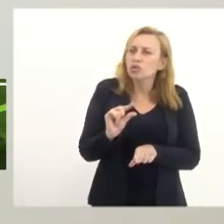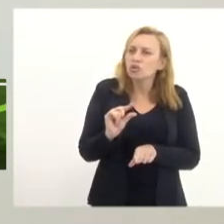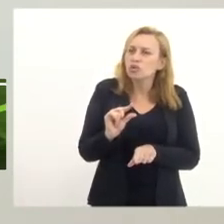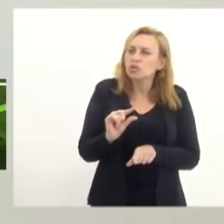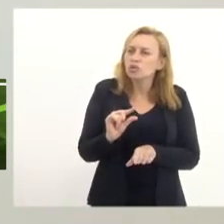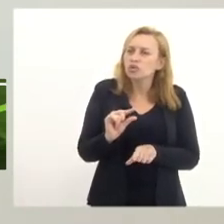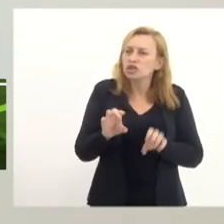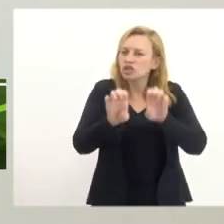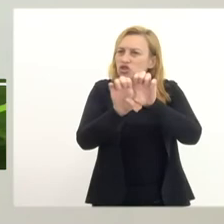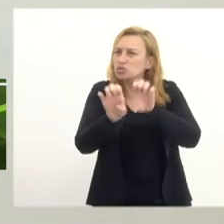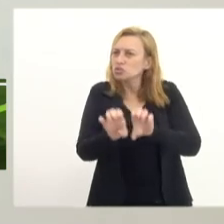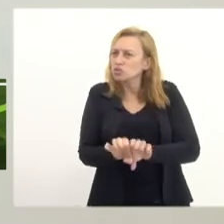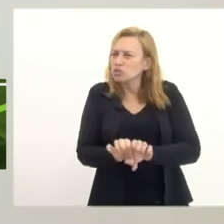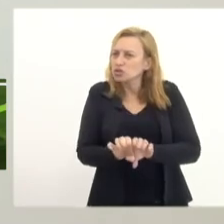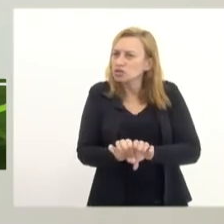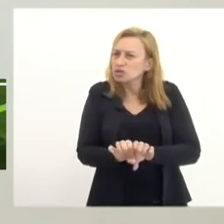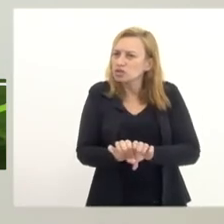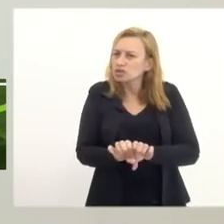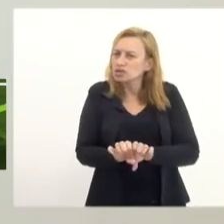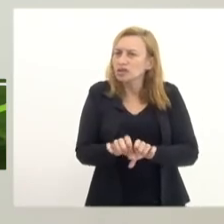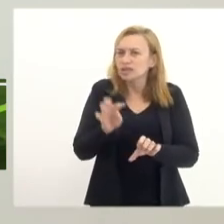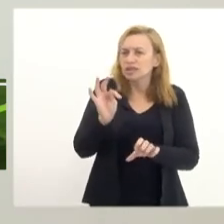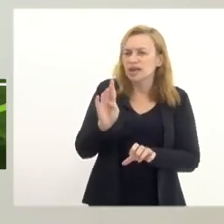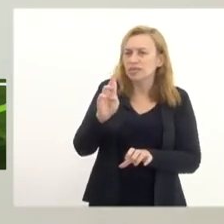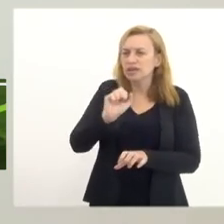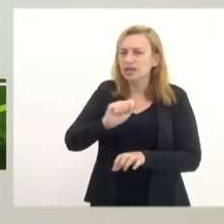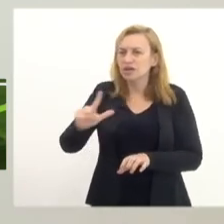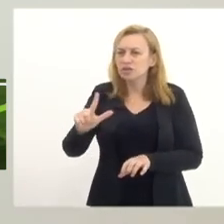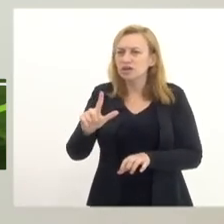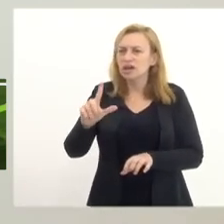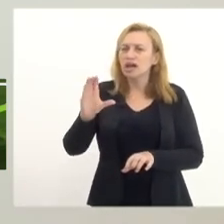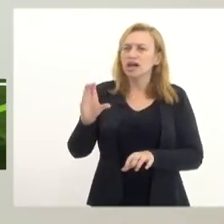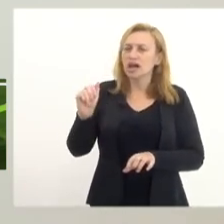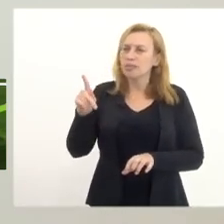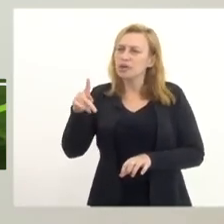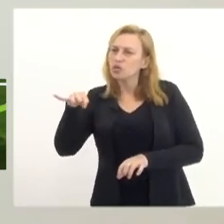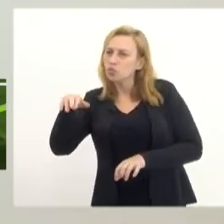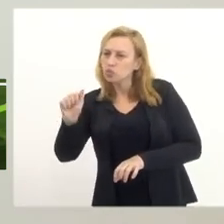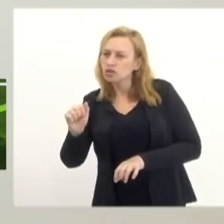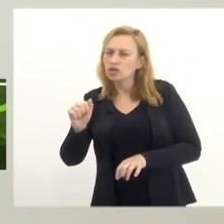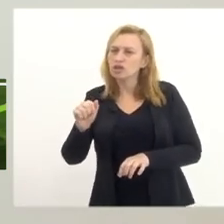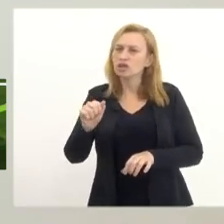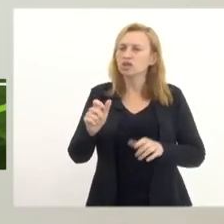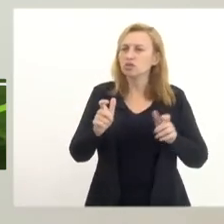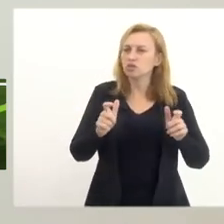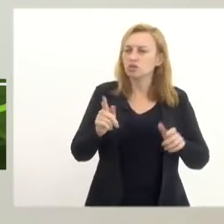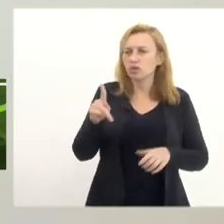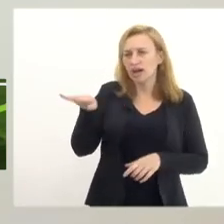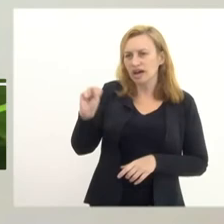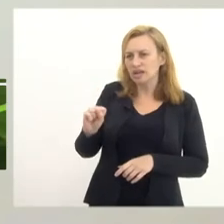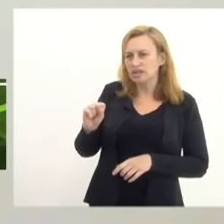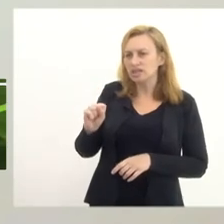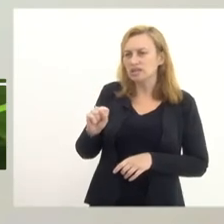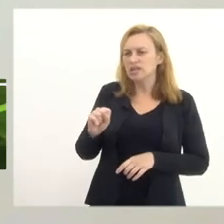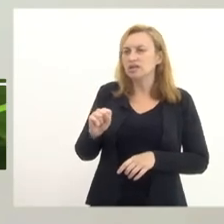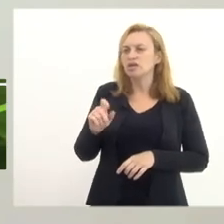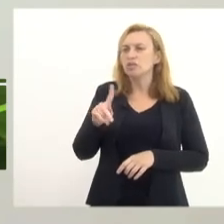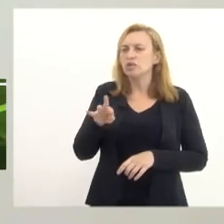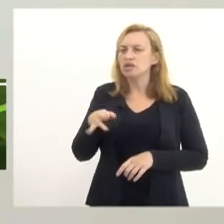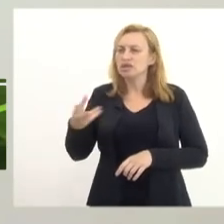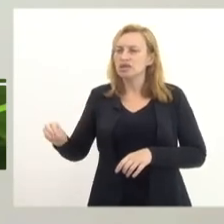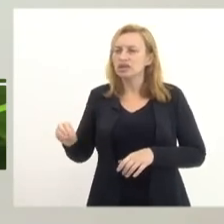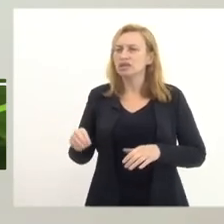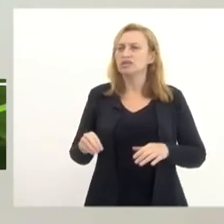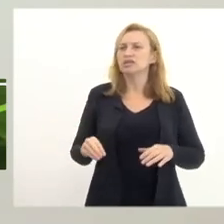uma pequena estrutura no terminal de Cabiúnas, onde esse gás processado será comercializado no mercado local para